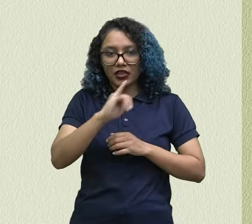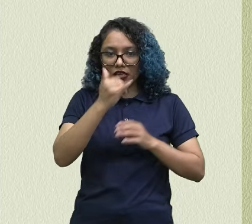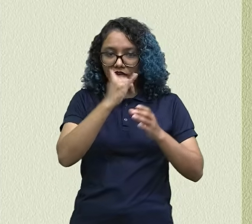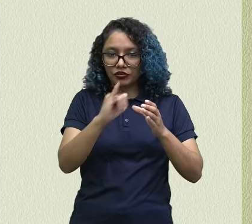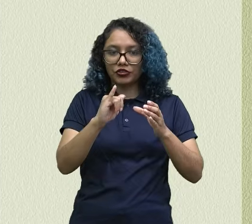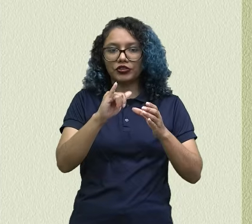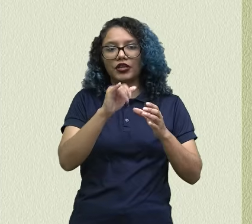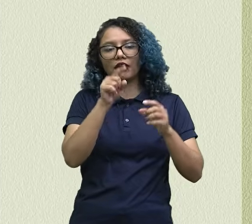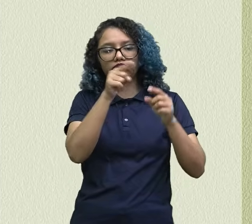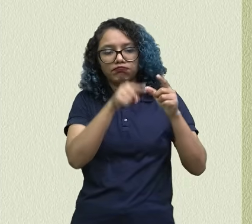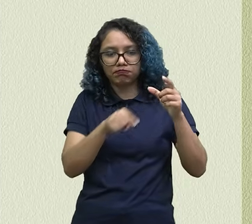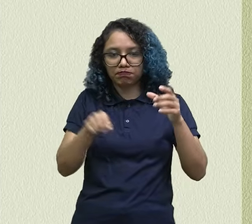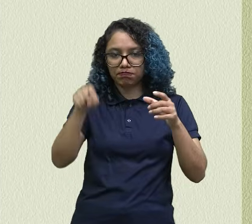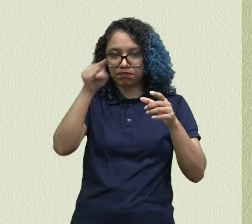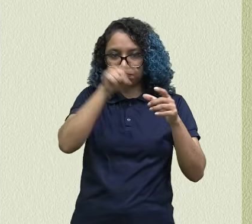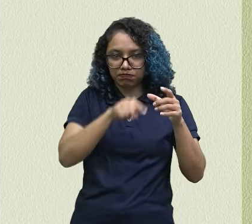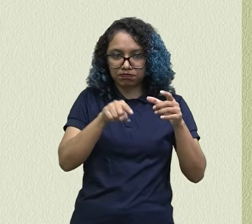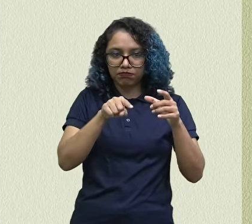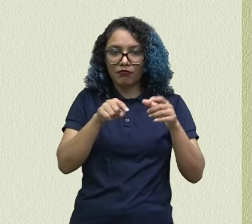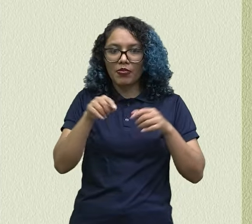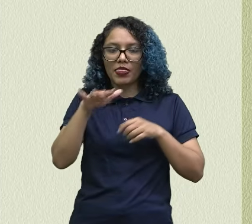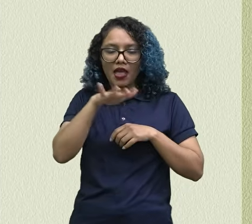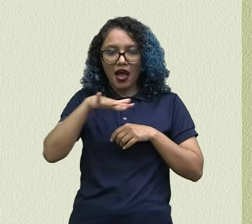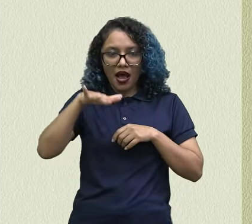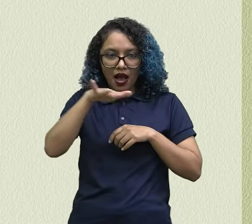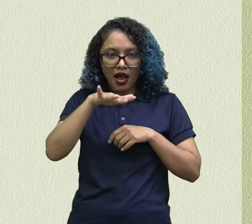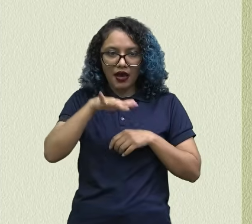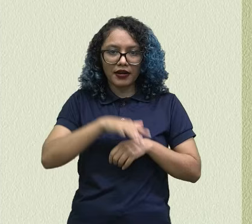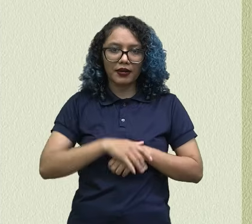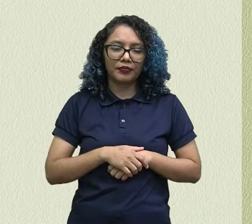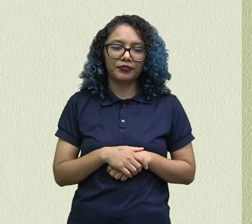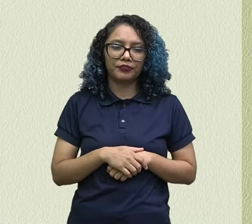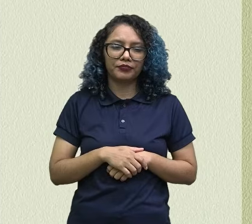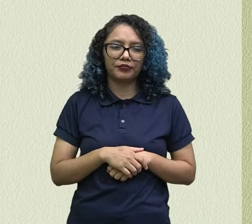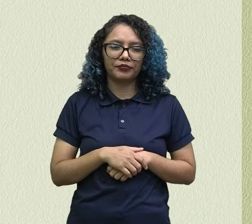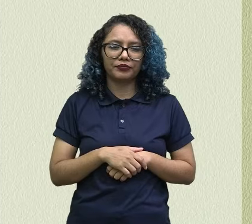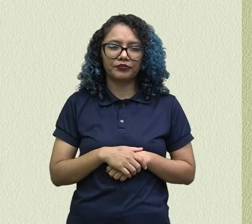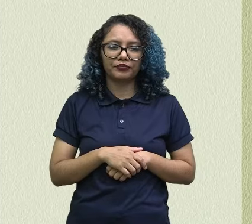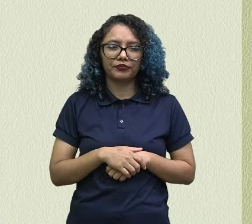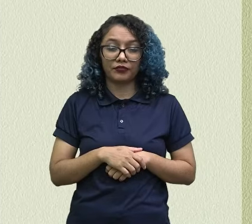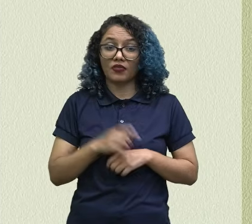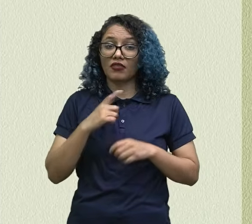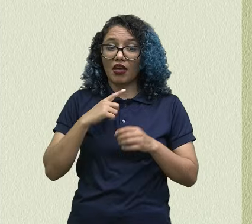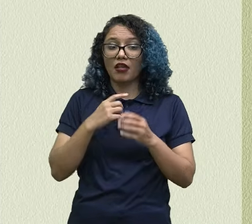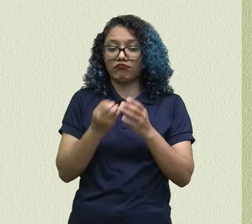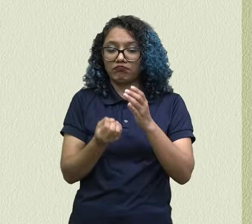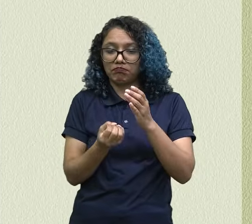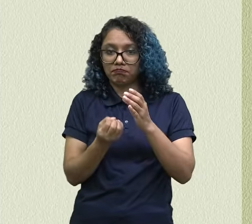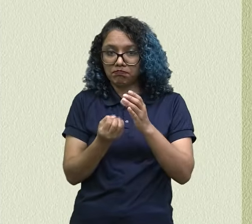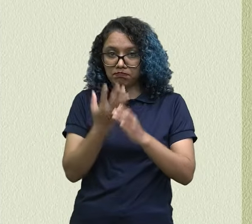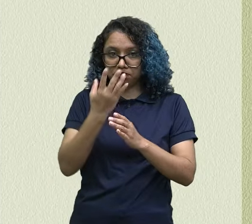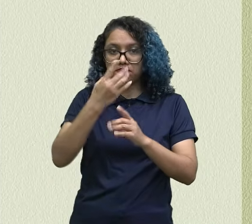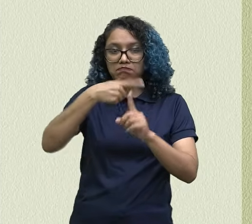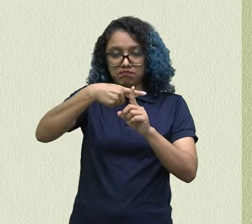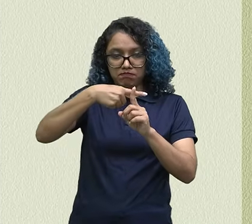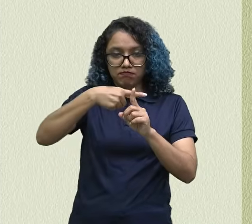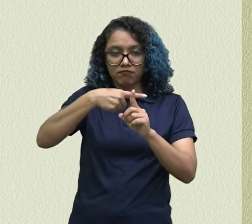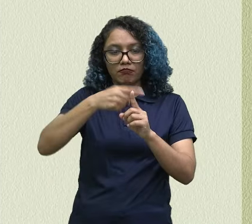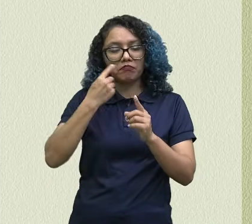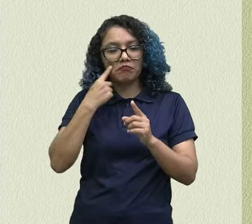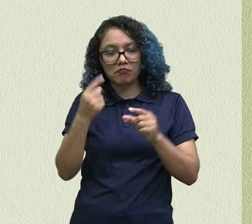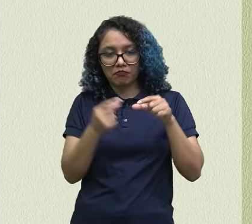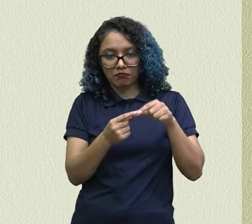sistema, no ânodo há a reação de oxidação do ouro e a placa começa